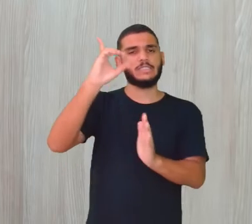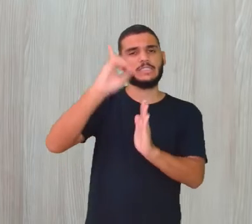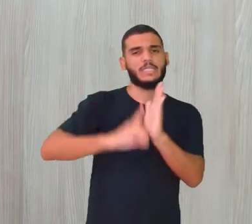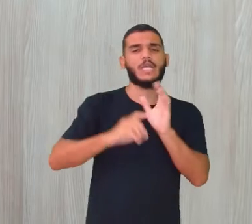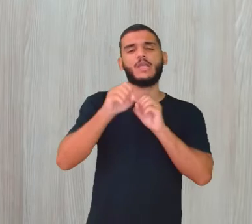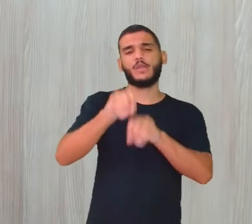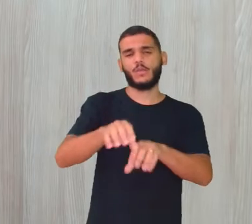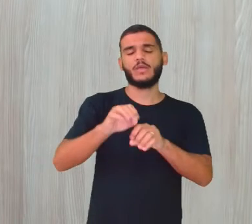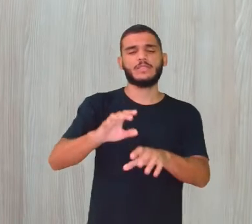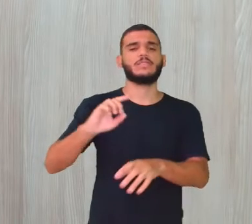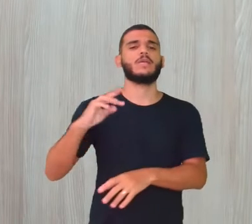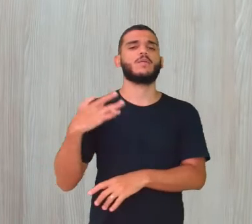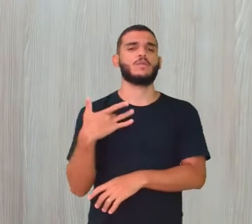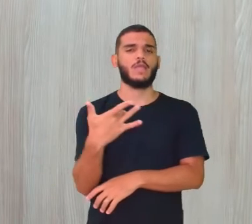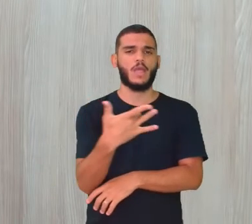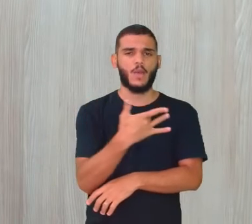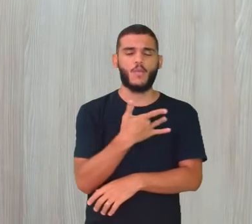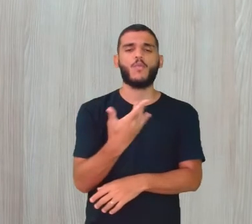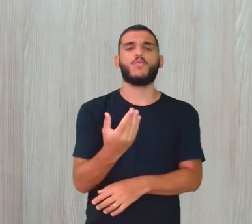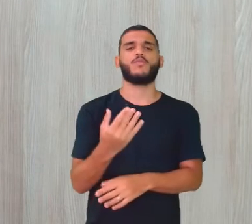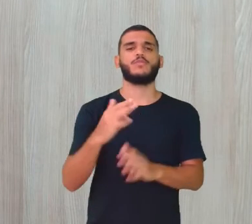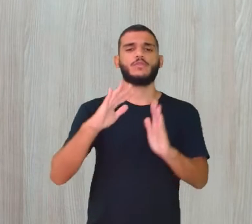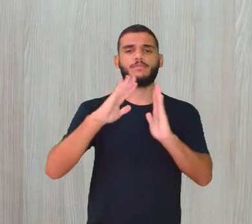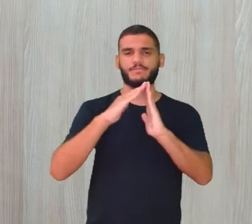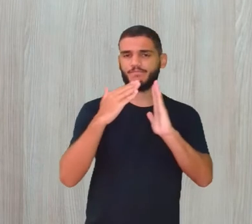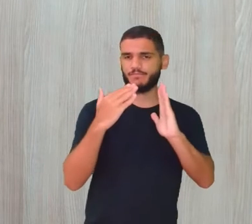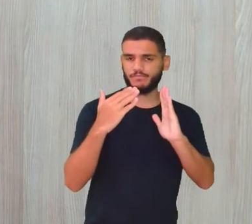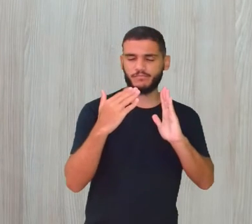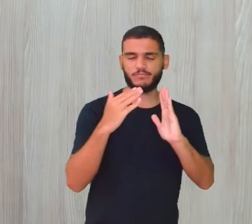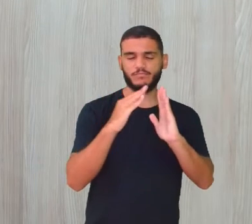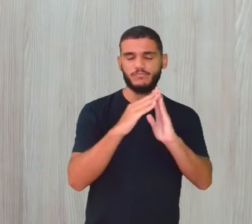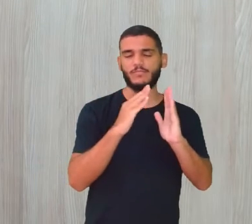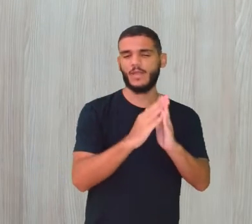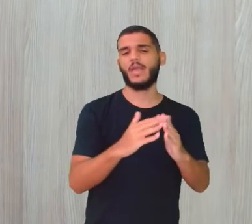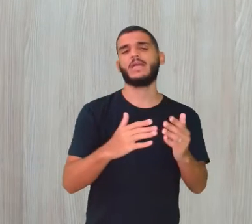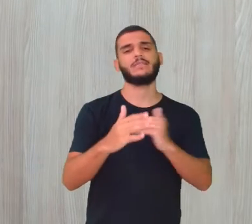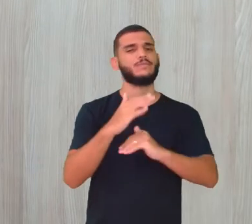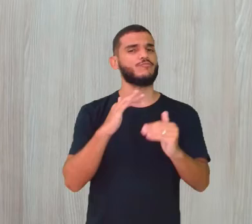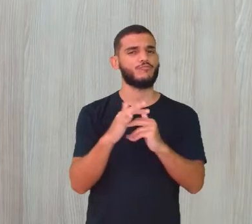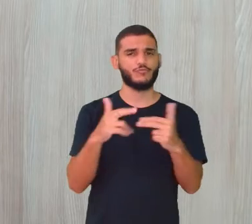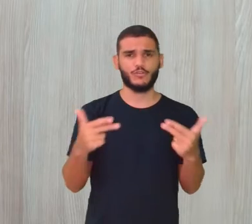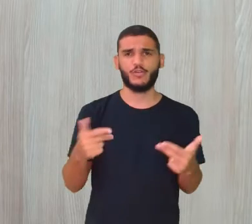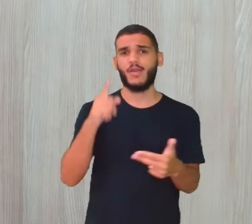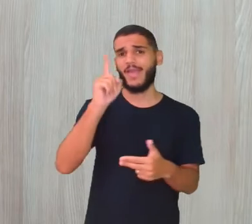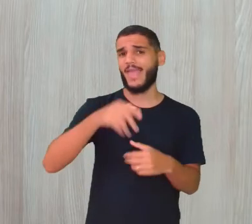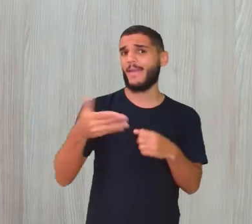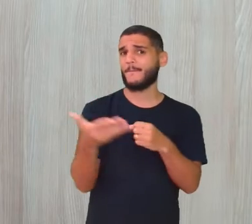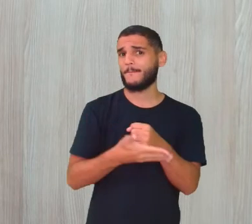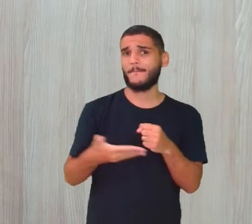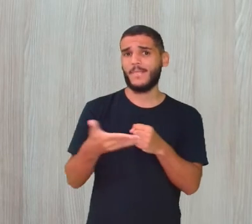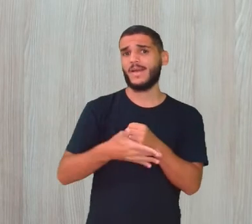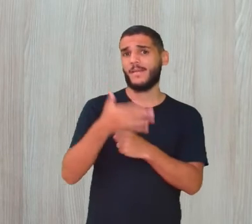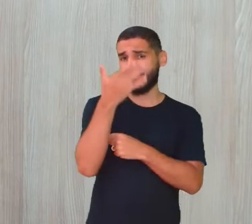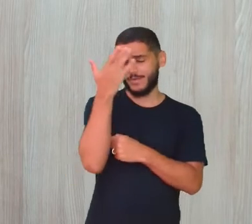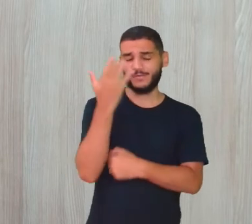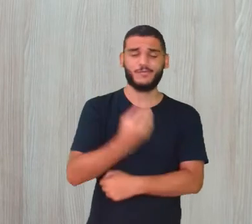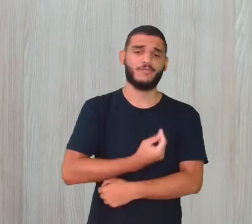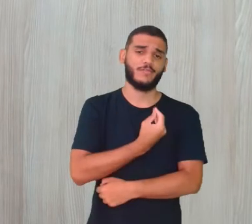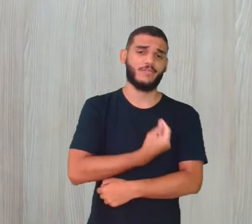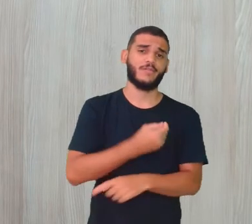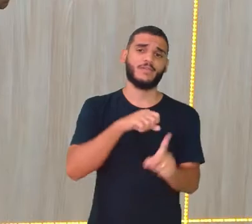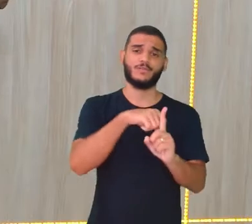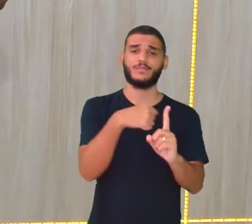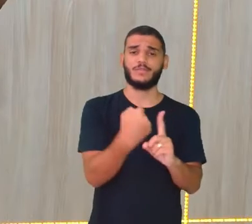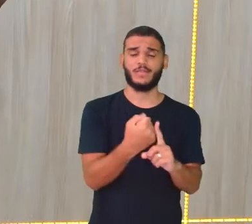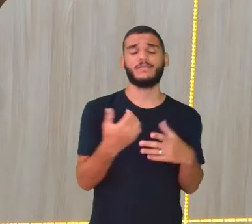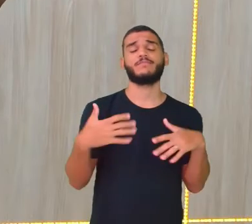enfim, moradia, tudo isso, né, que a gente sabe que são direitos básicos para que o ser humano viva com dignidade. Até